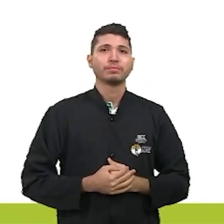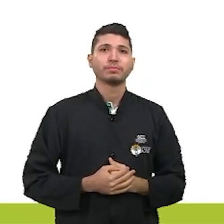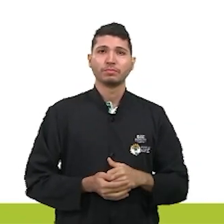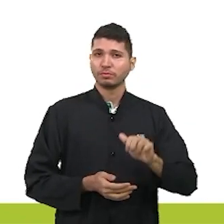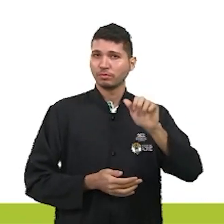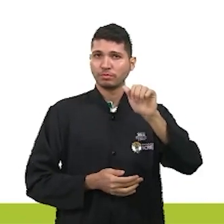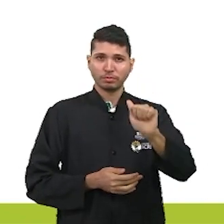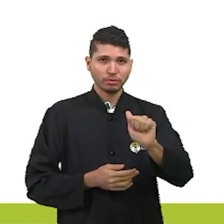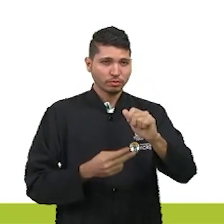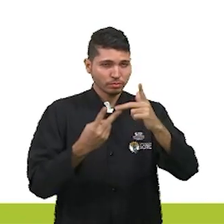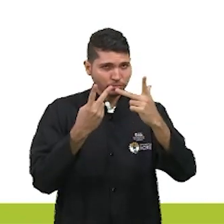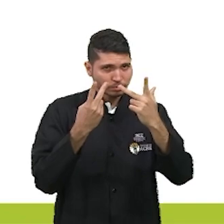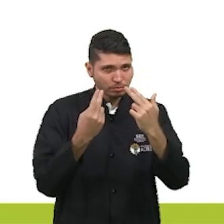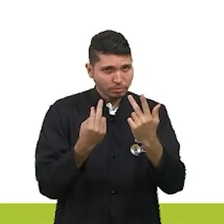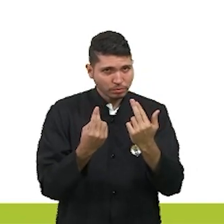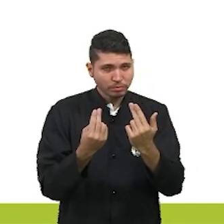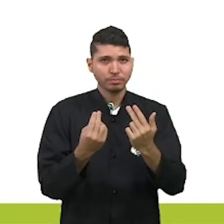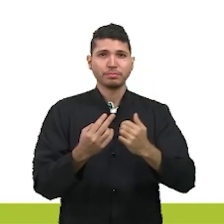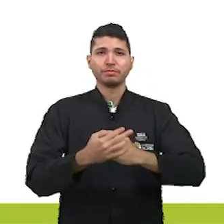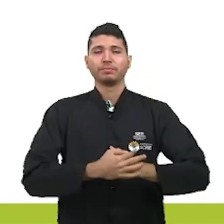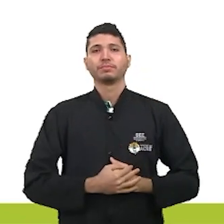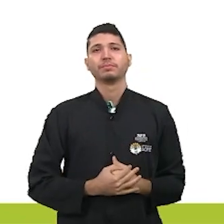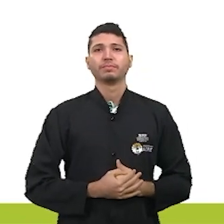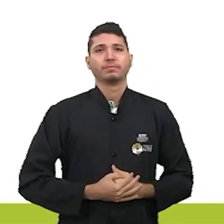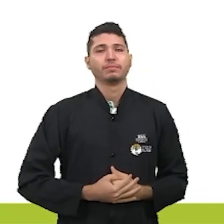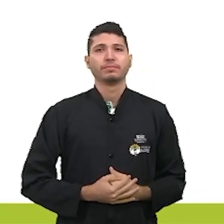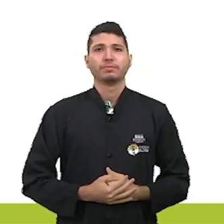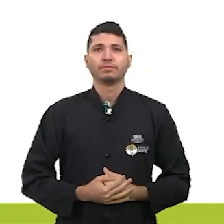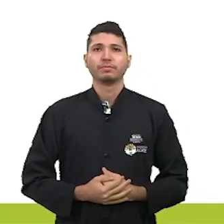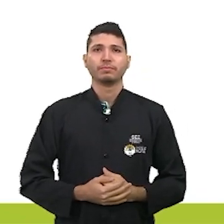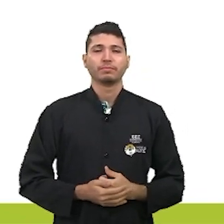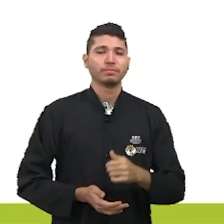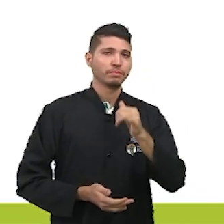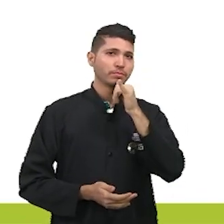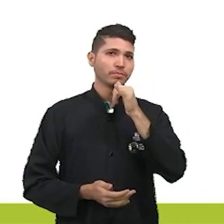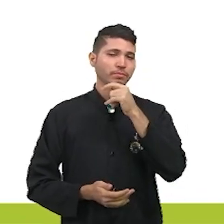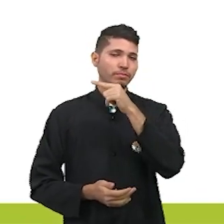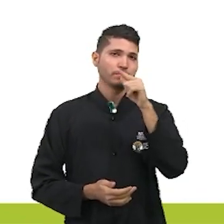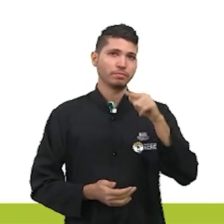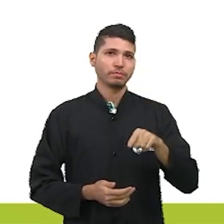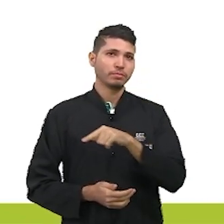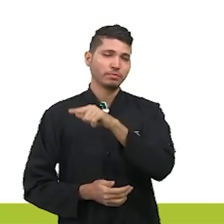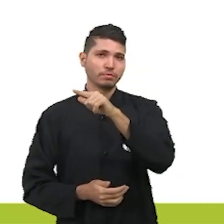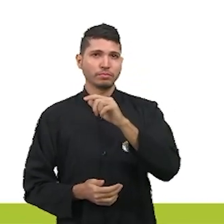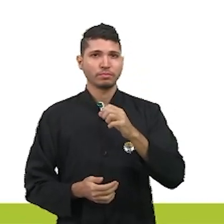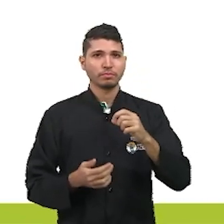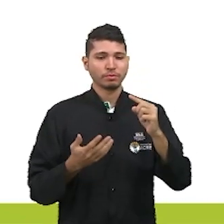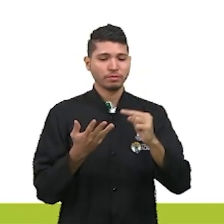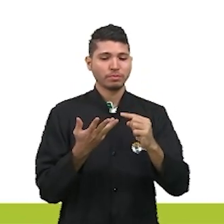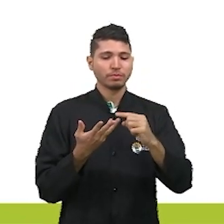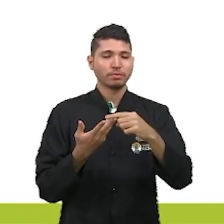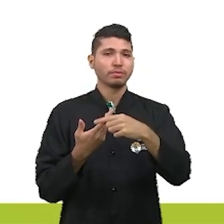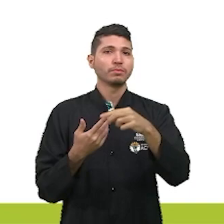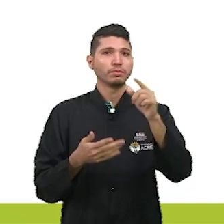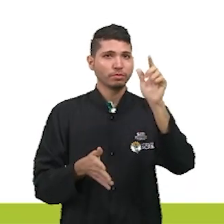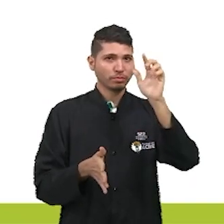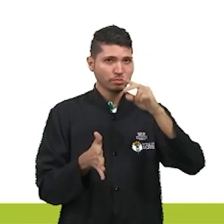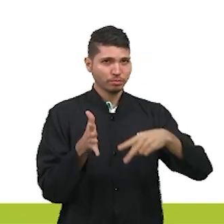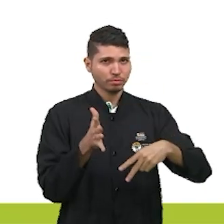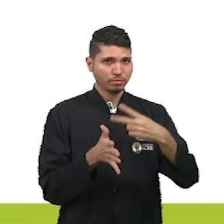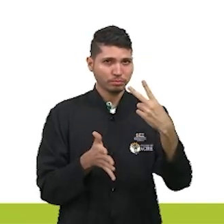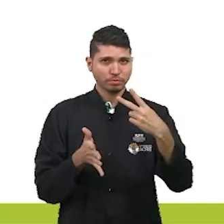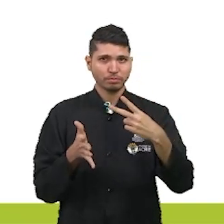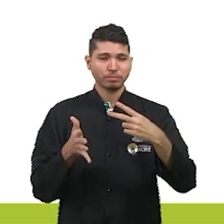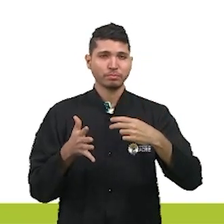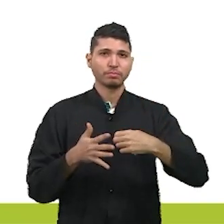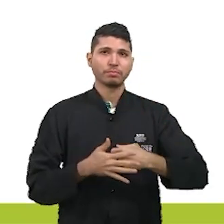A's são os mesmos, obviamente, né? Então, esse anagrama aqui, por exemplo, eu estou contando ele duas vezes. Outro anagrama que eu estou contando duas vezes é